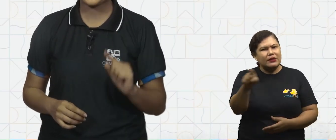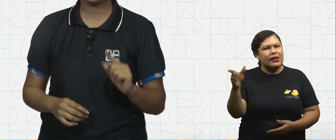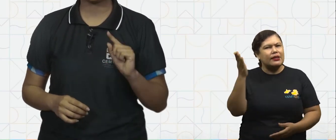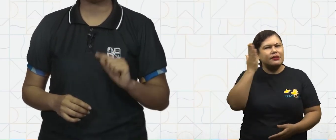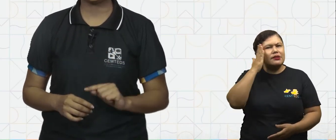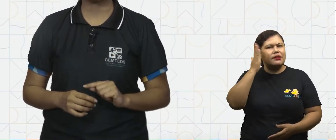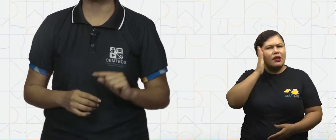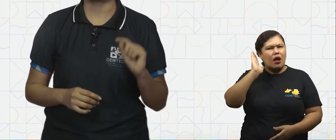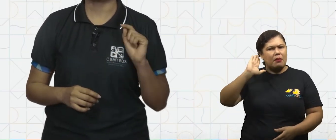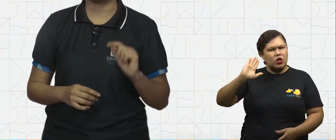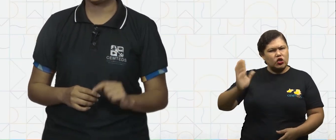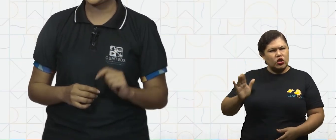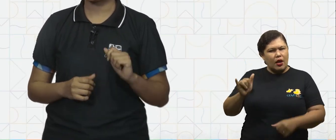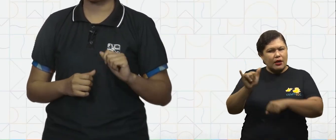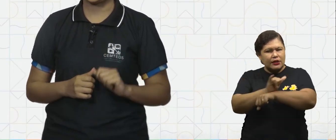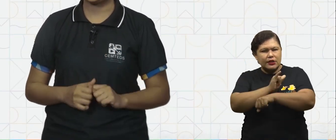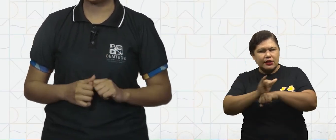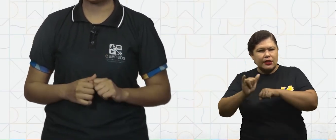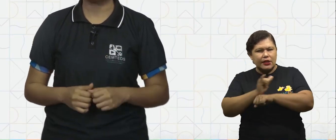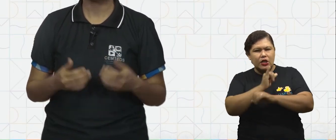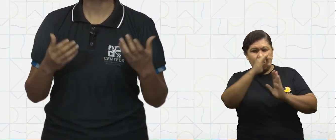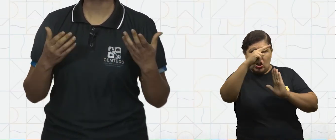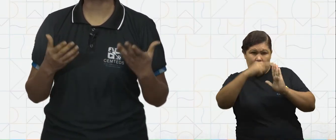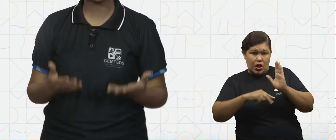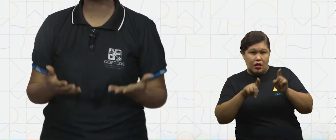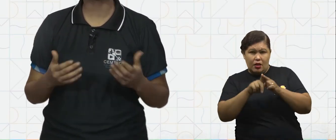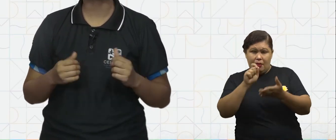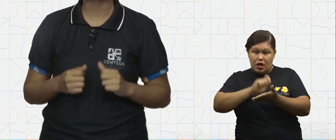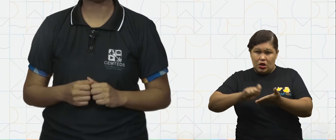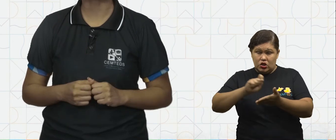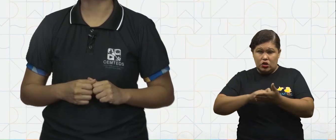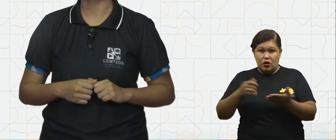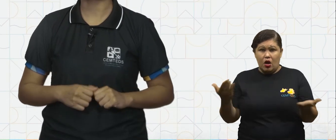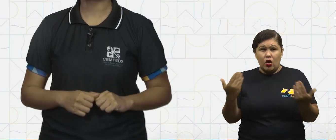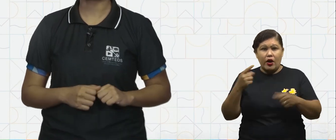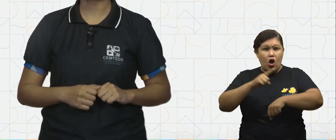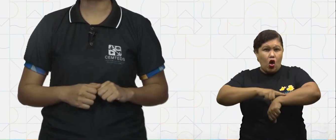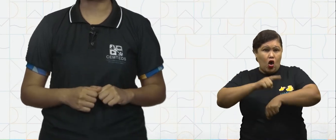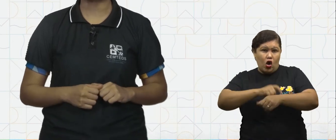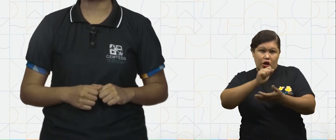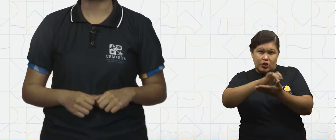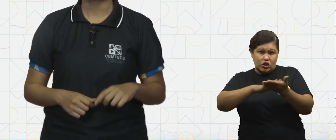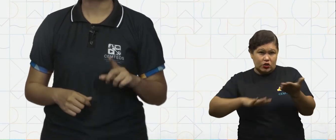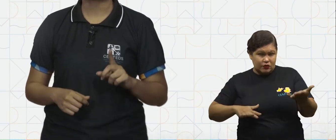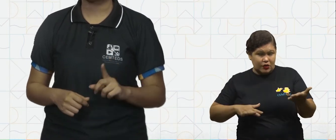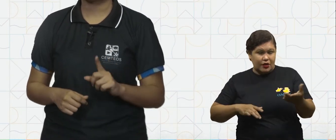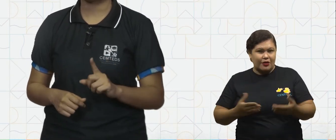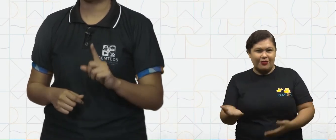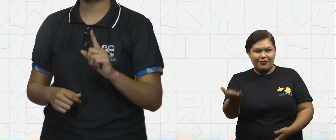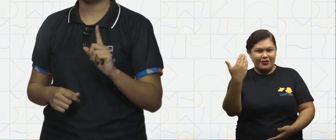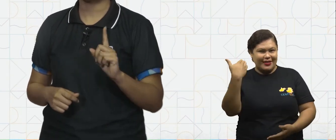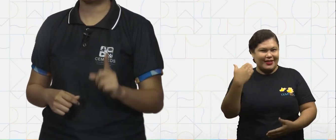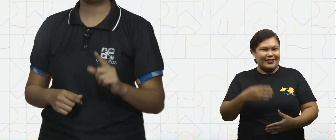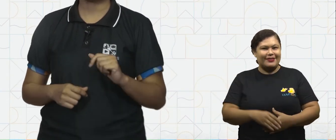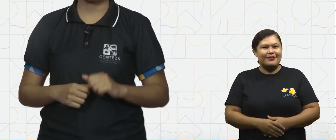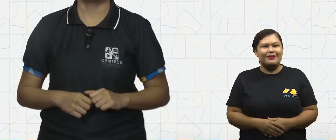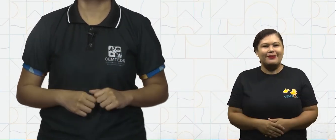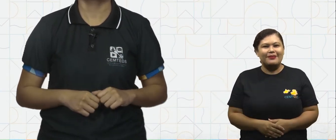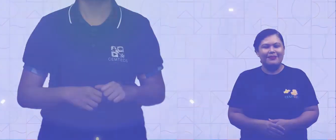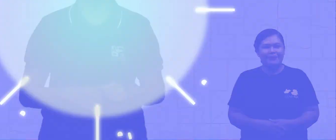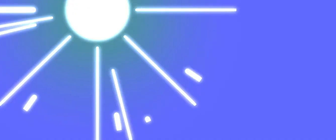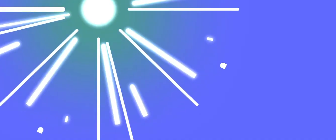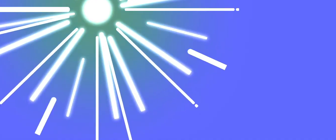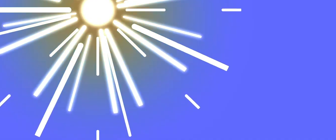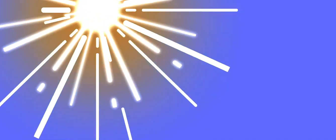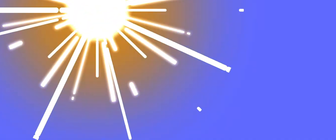você já aprendeu sobre estratégias de leitura, que tal exercitar o que aprendeu na aula de hoje? Está na hora da atividade.